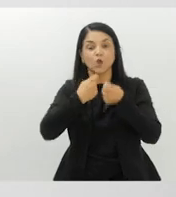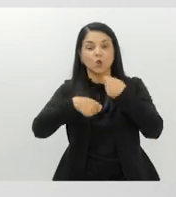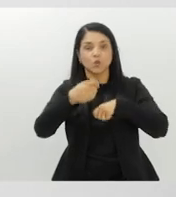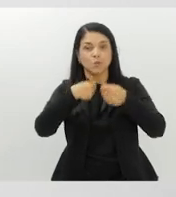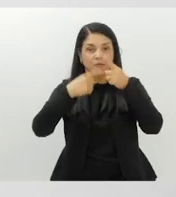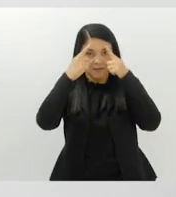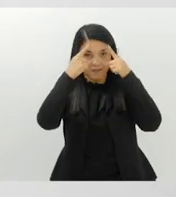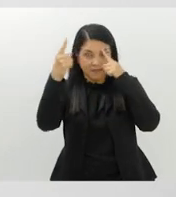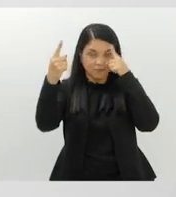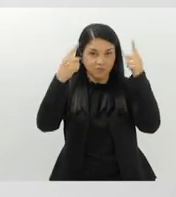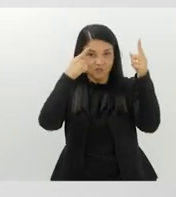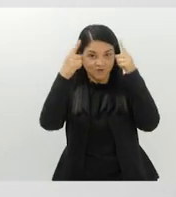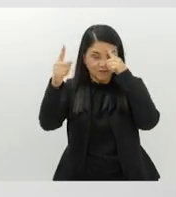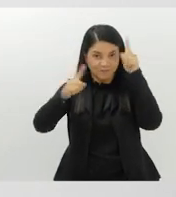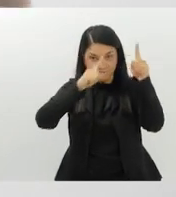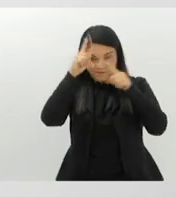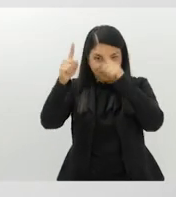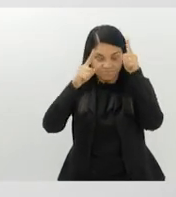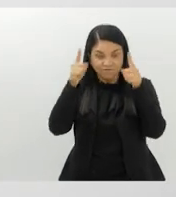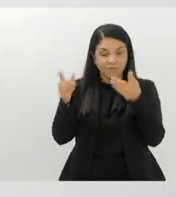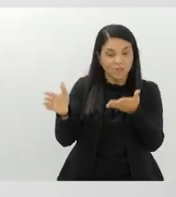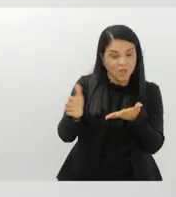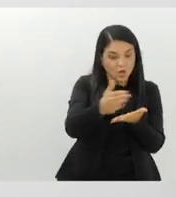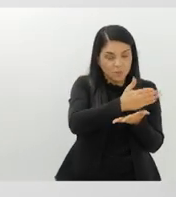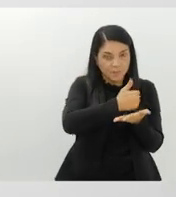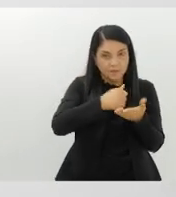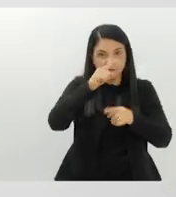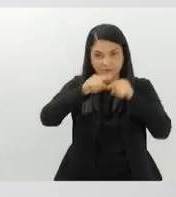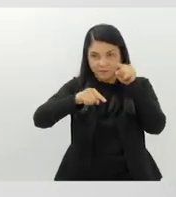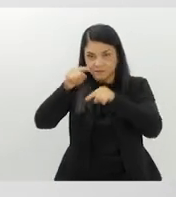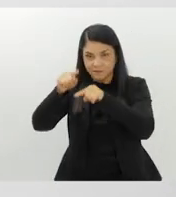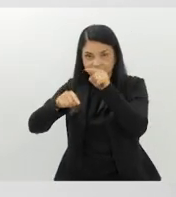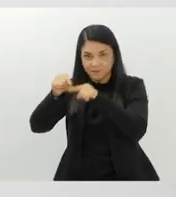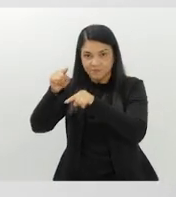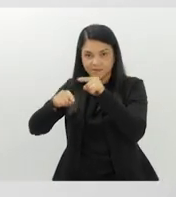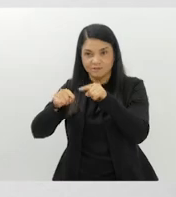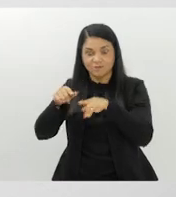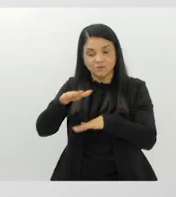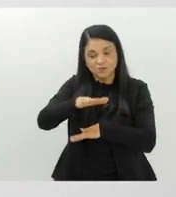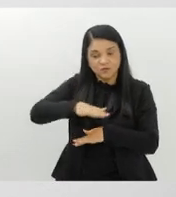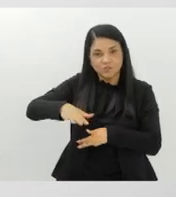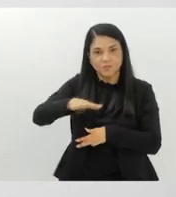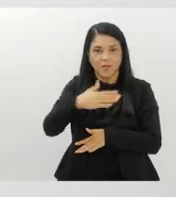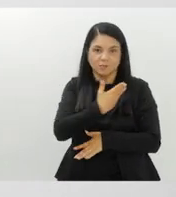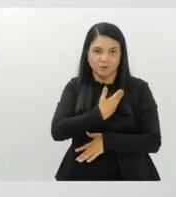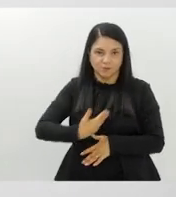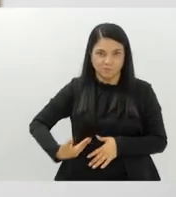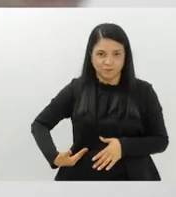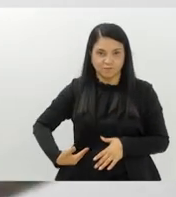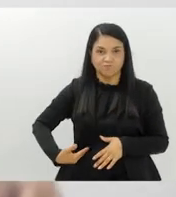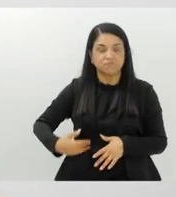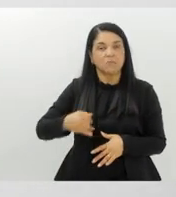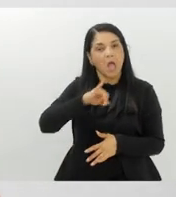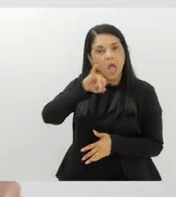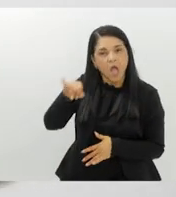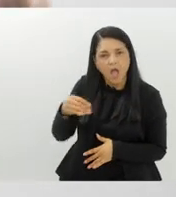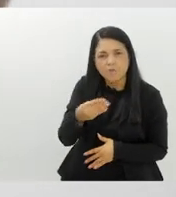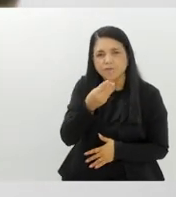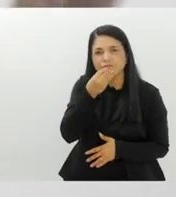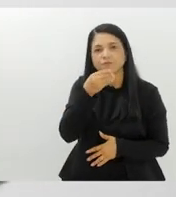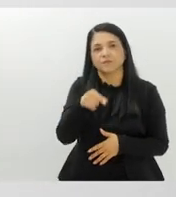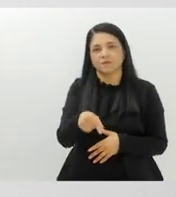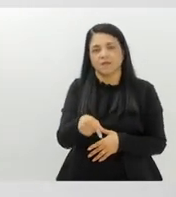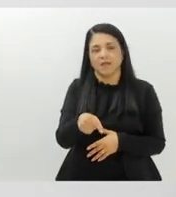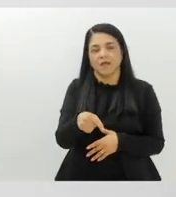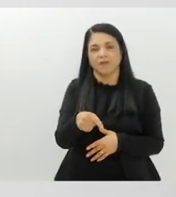que o trabalho de recolhimento desses objetos nos espaços públicos possam ser reaproveitados,